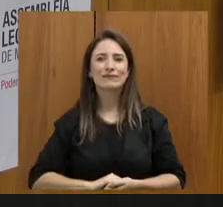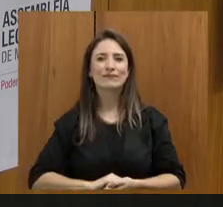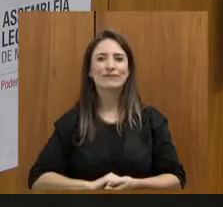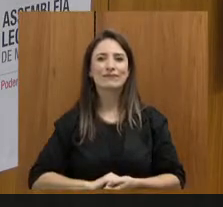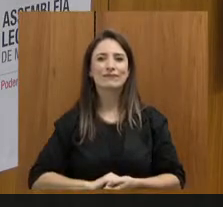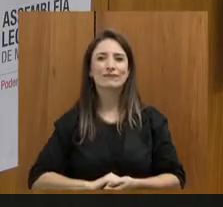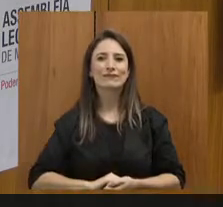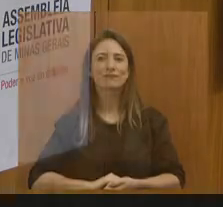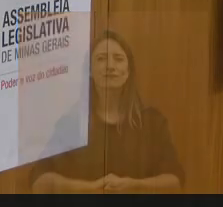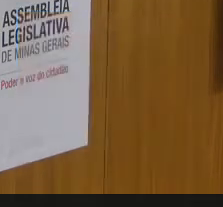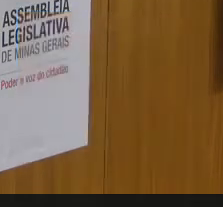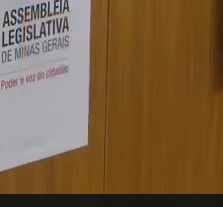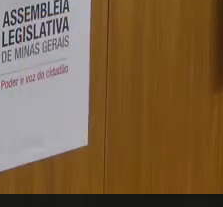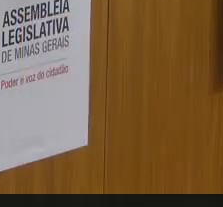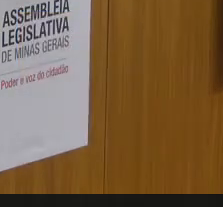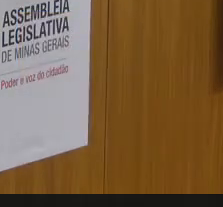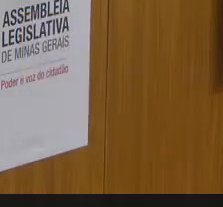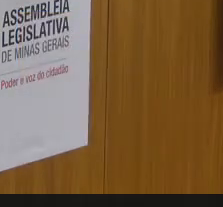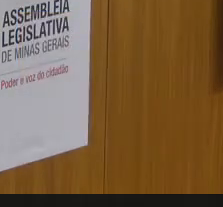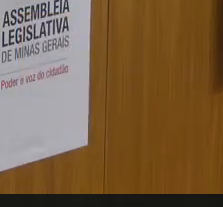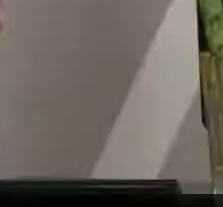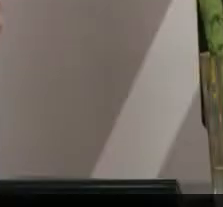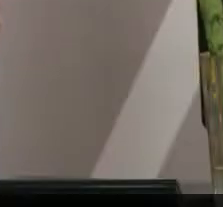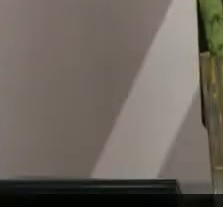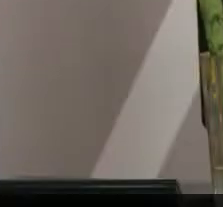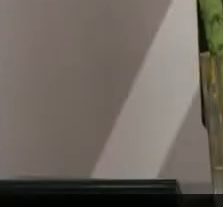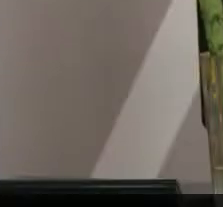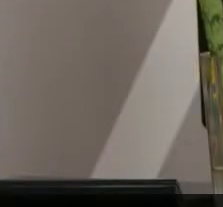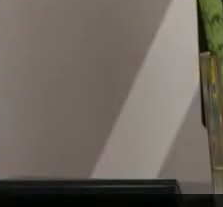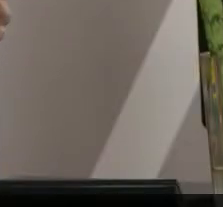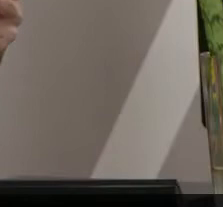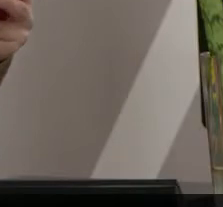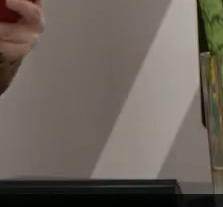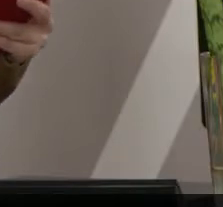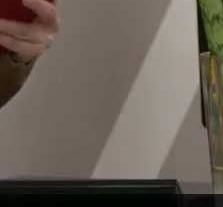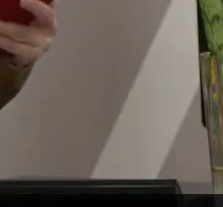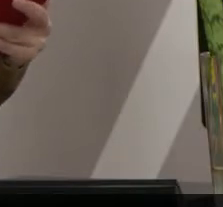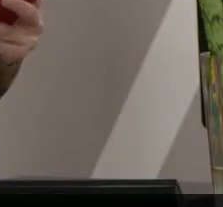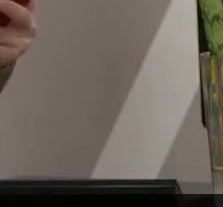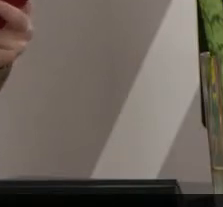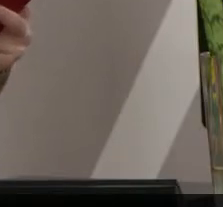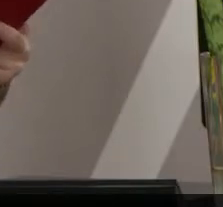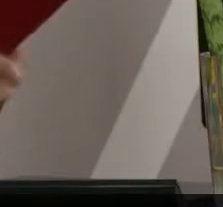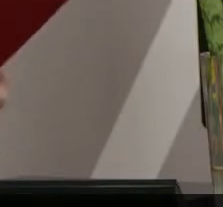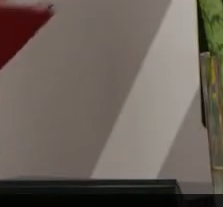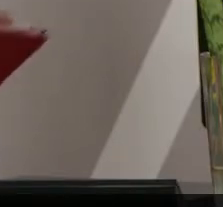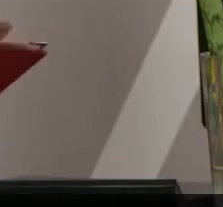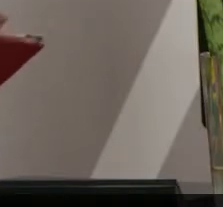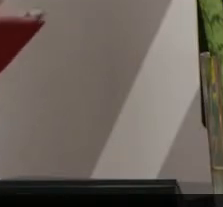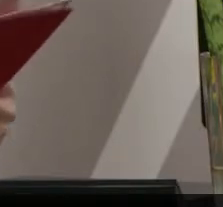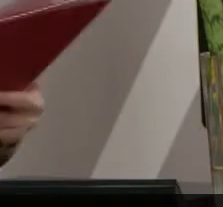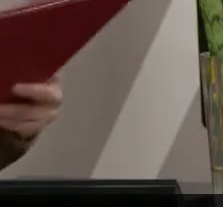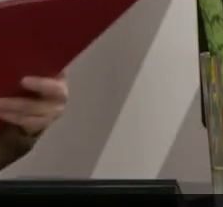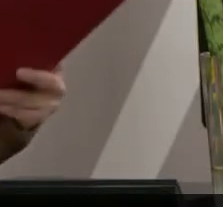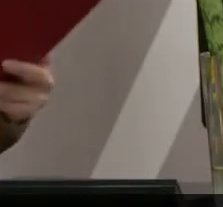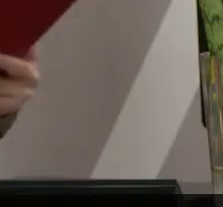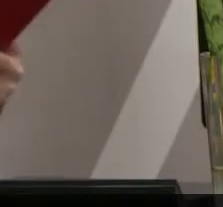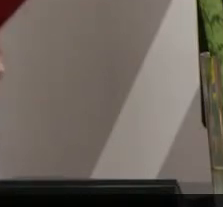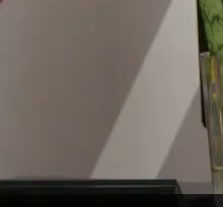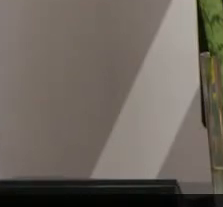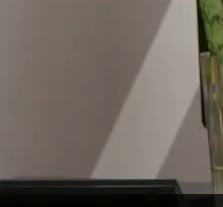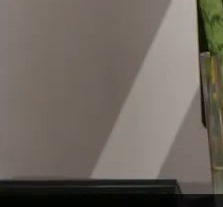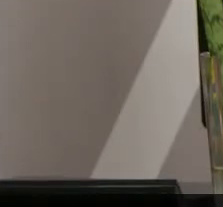E aí e agradeço as palavras da senhora silvany euclênio oi oi